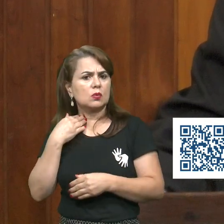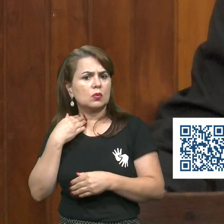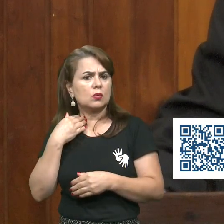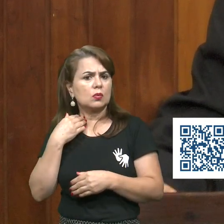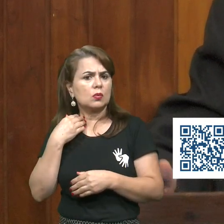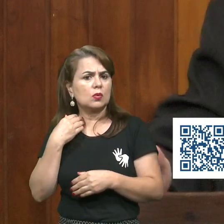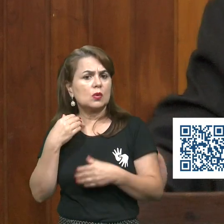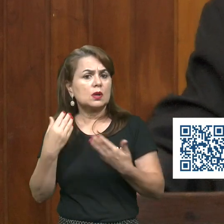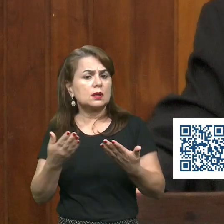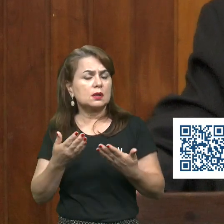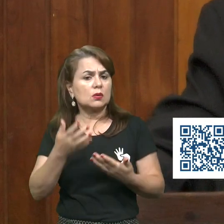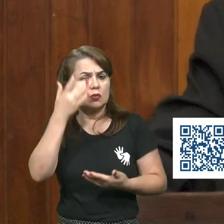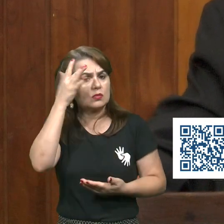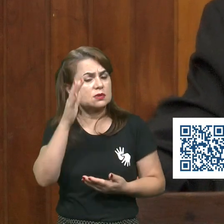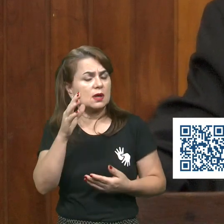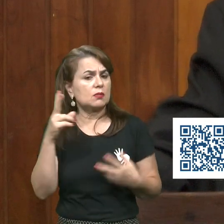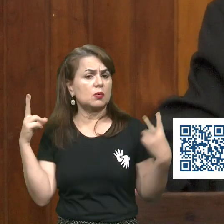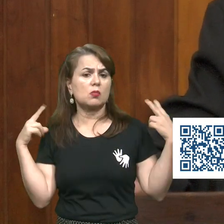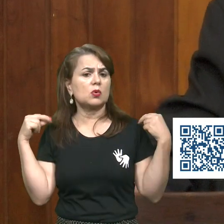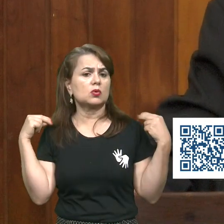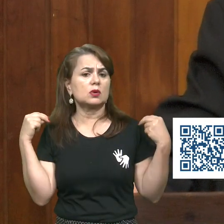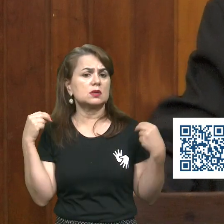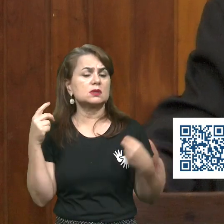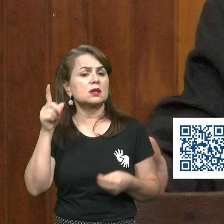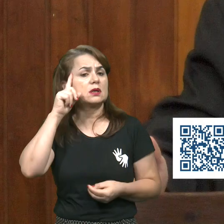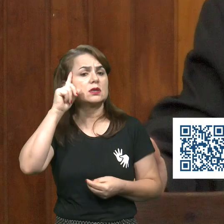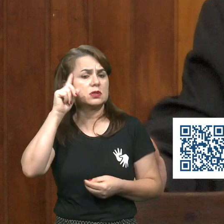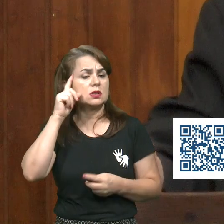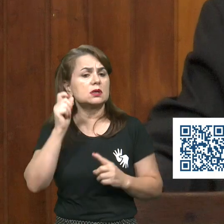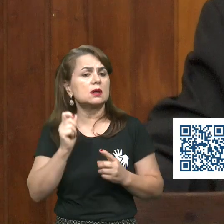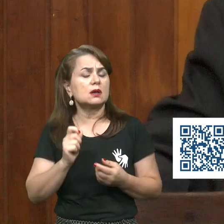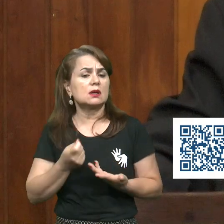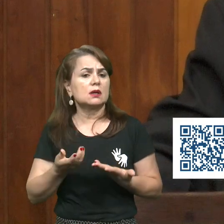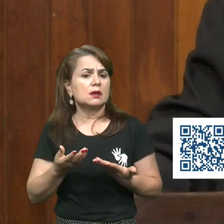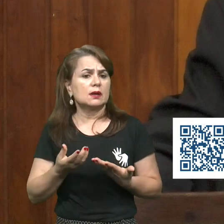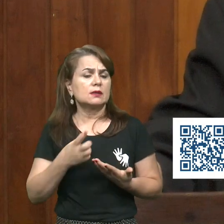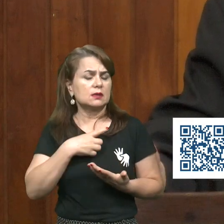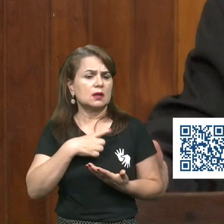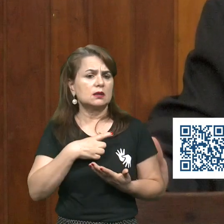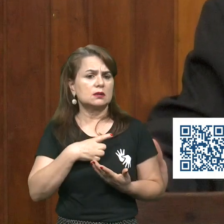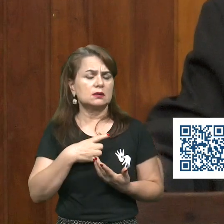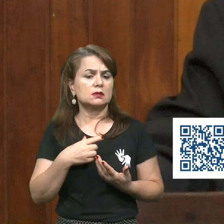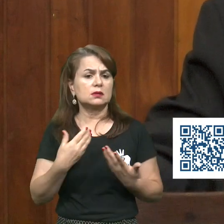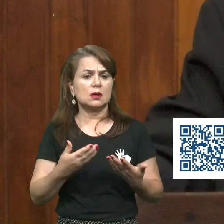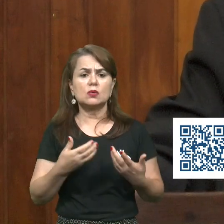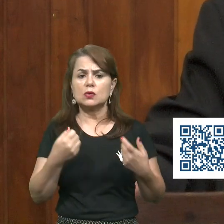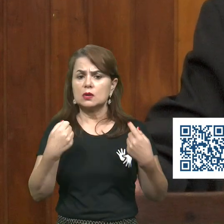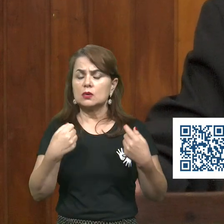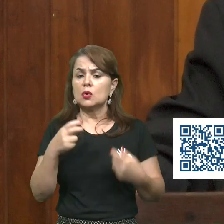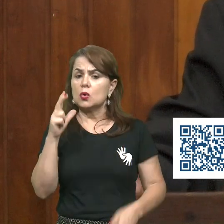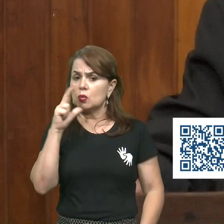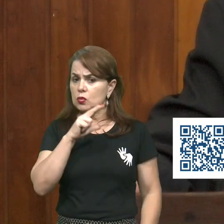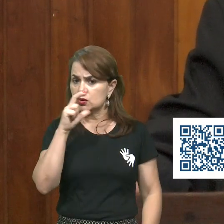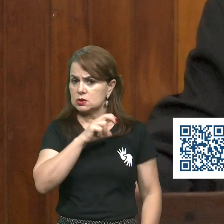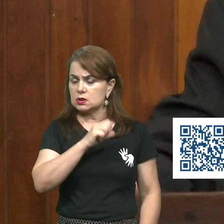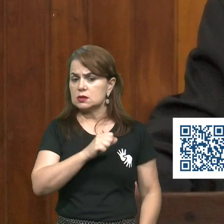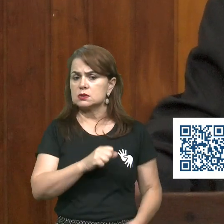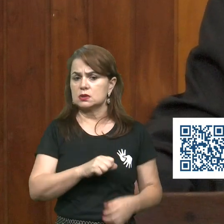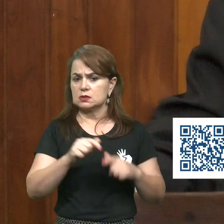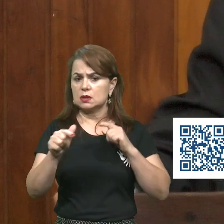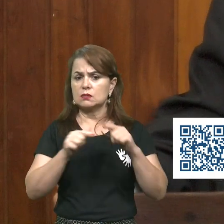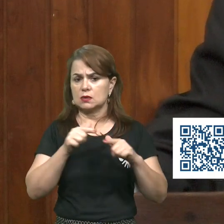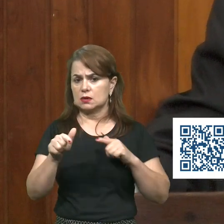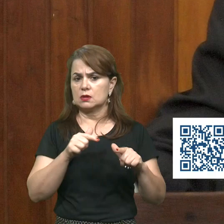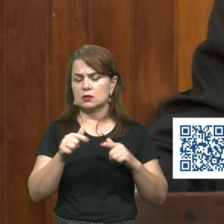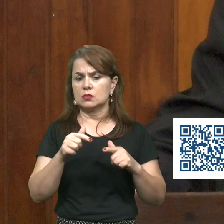quando é que o motorista... É um serviço extremamente necessário, de urgência.